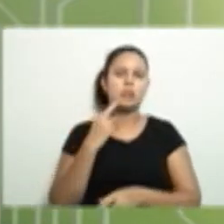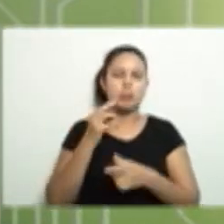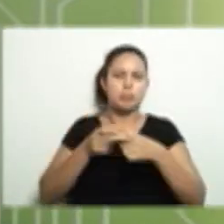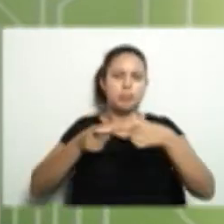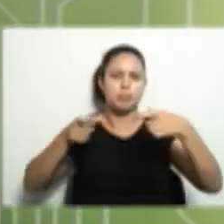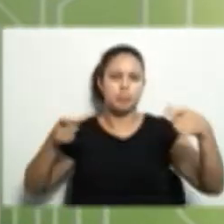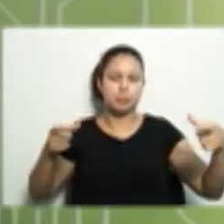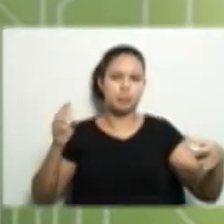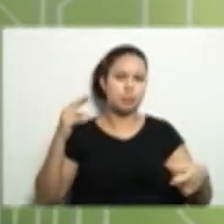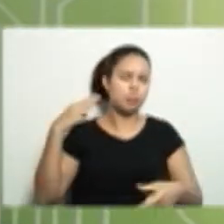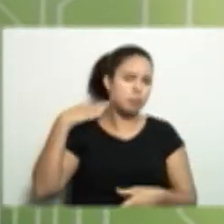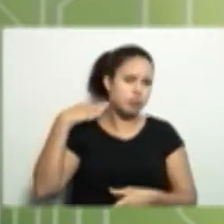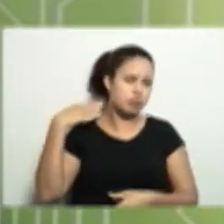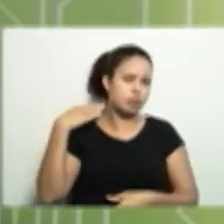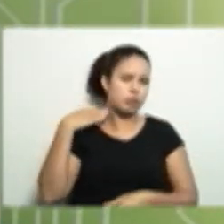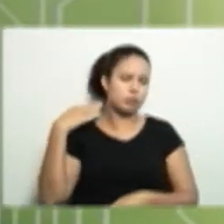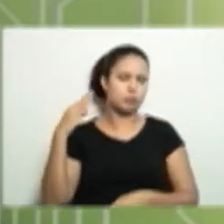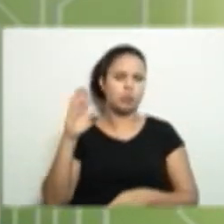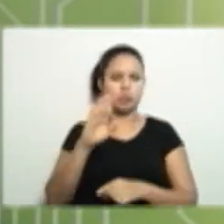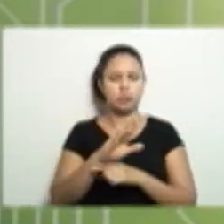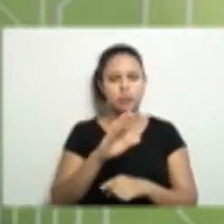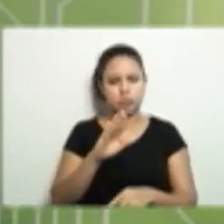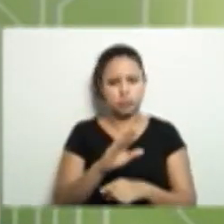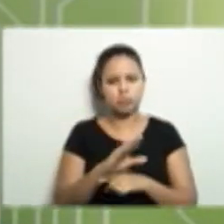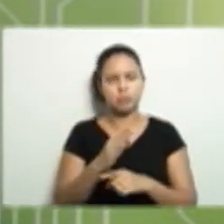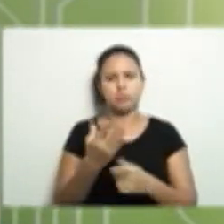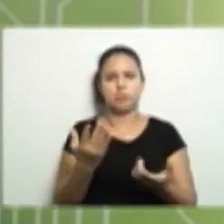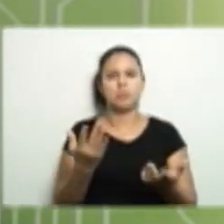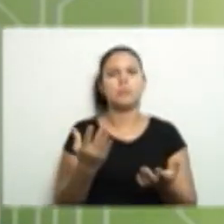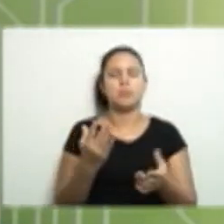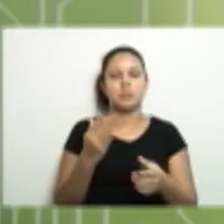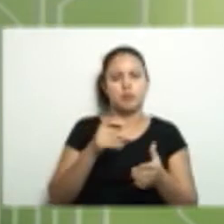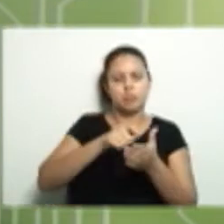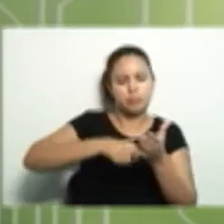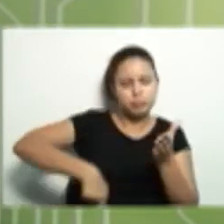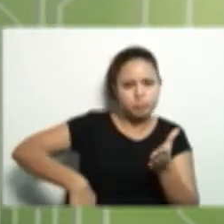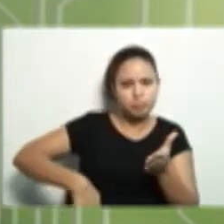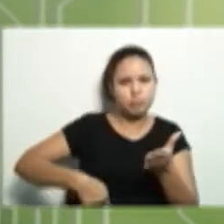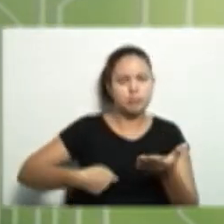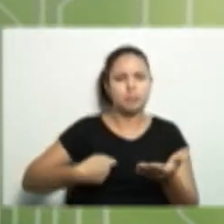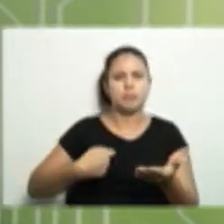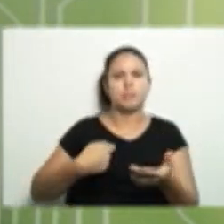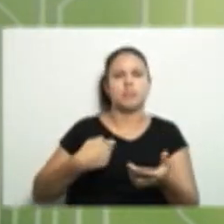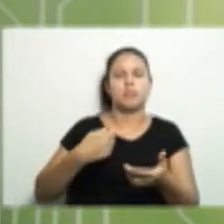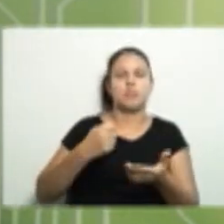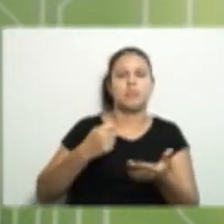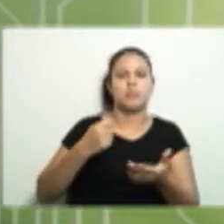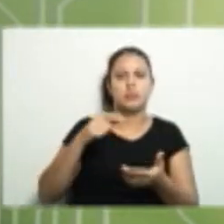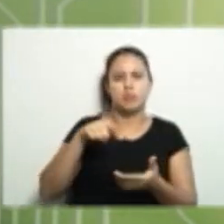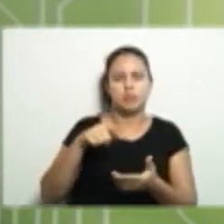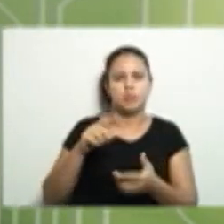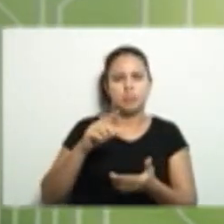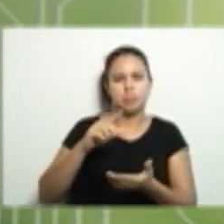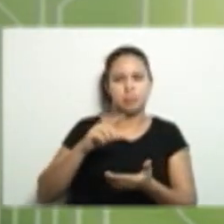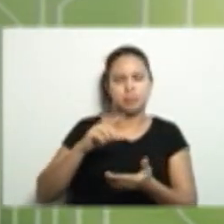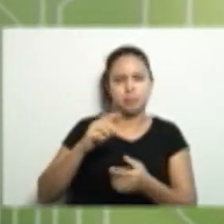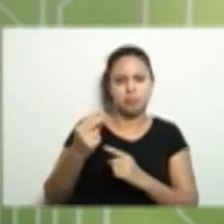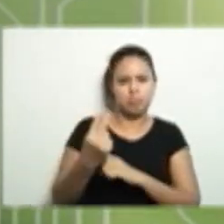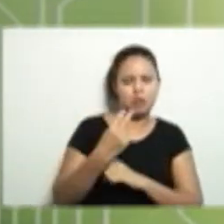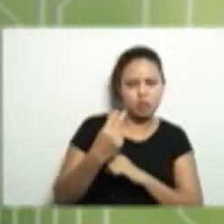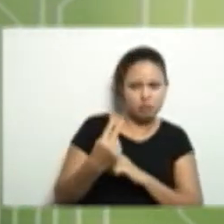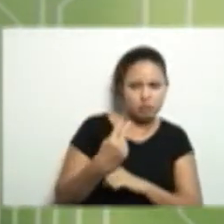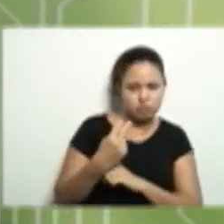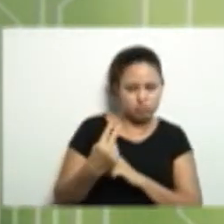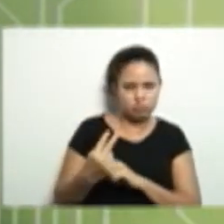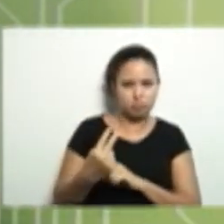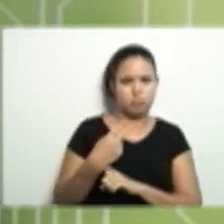exemplo, linhas de créditos com grande prazo de carência, aquele prazo que não se paga o financiamento depois que você pegou o dinheiro emprestado, e